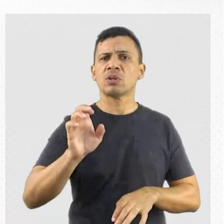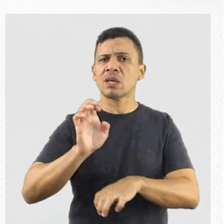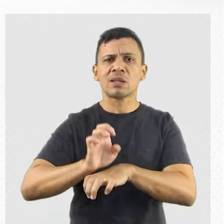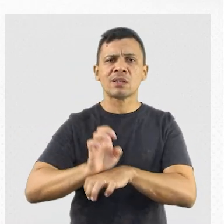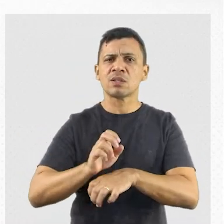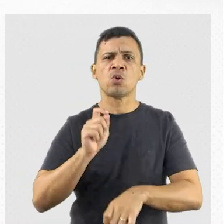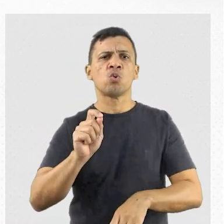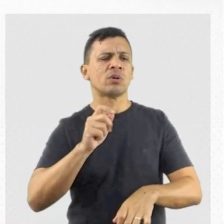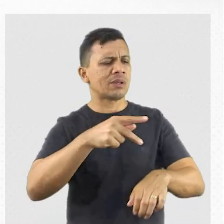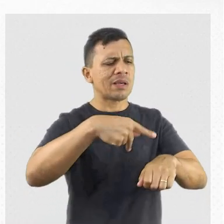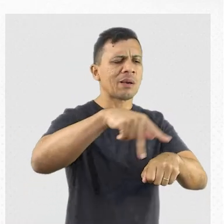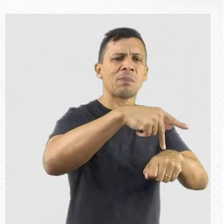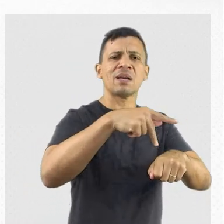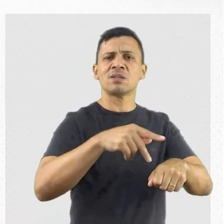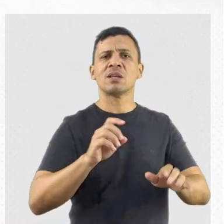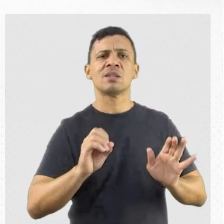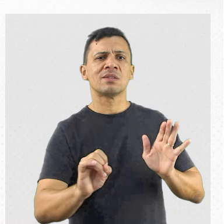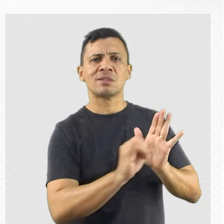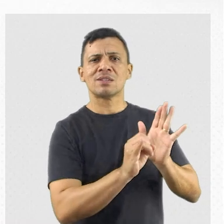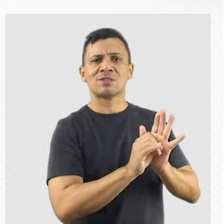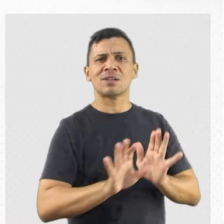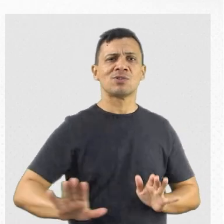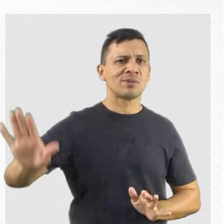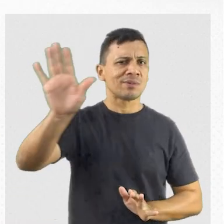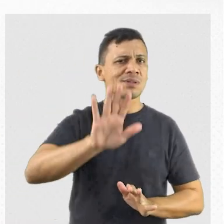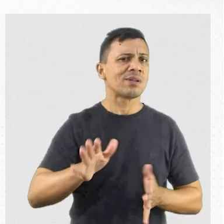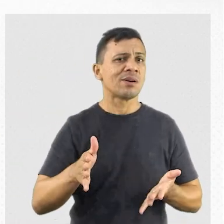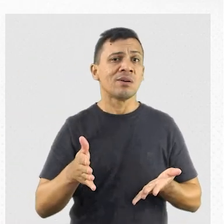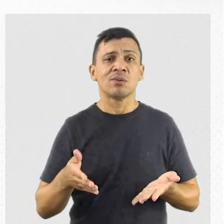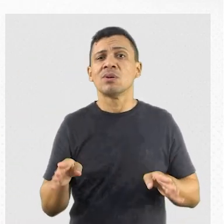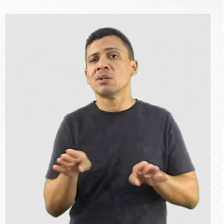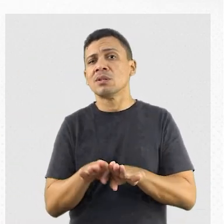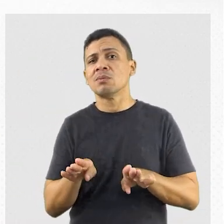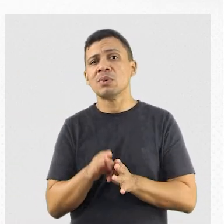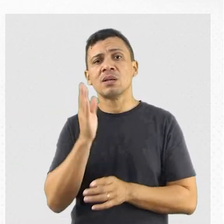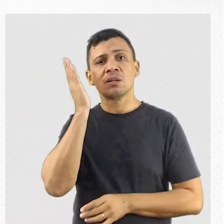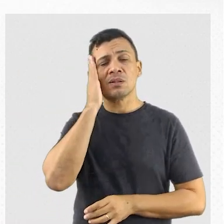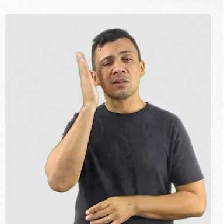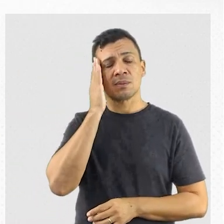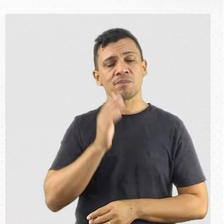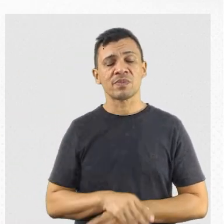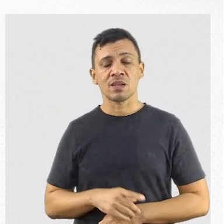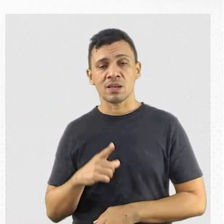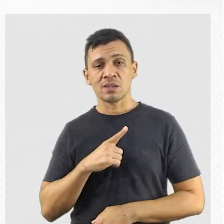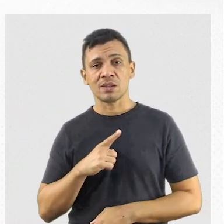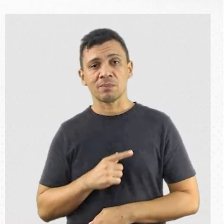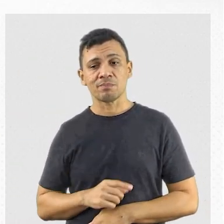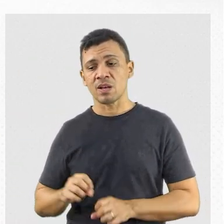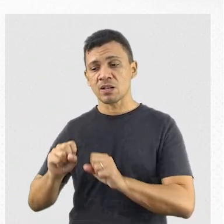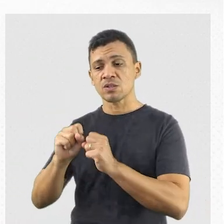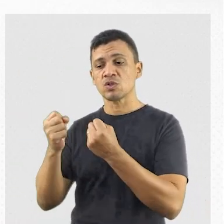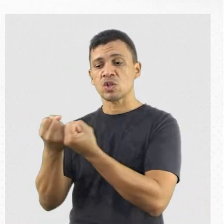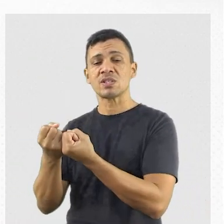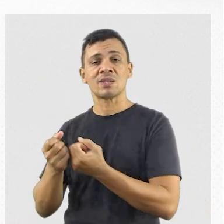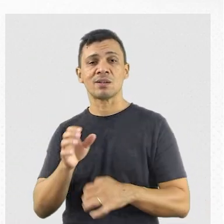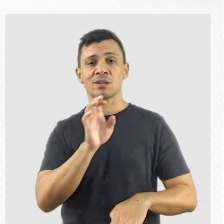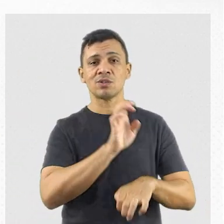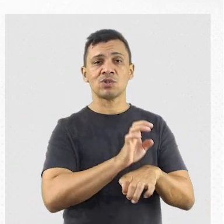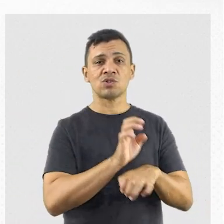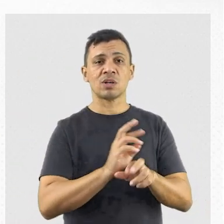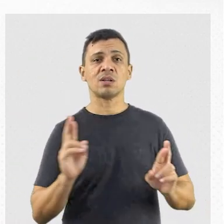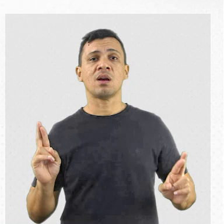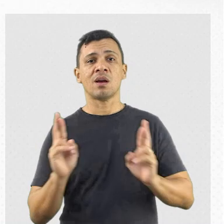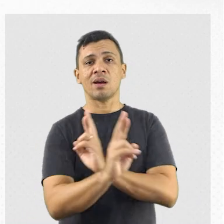Ou seja, voltando àquela questão indivíduo-sociedade, o que Marx está dizendo o indivíduo ele pode